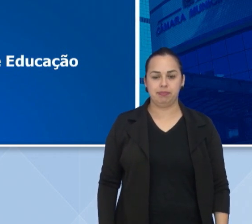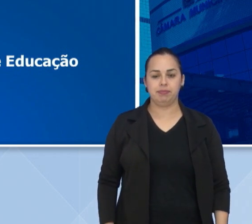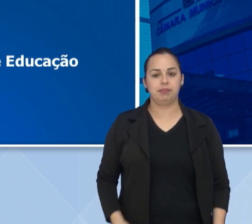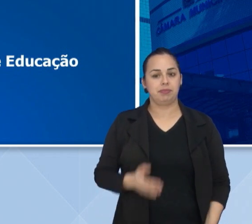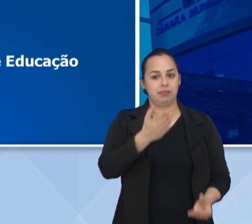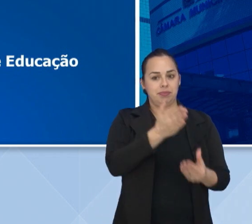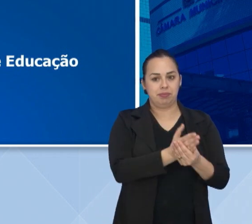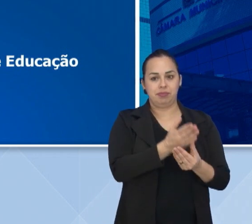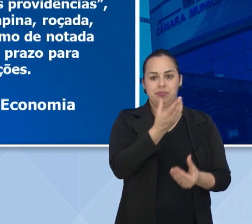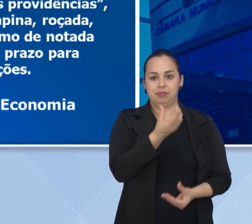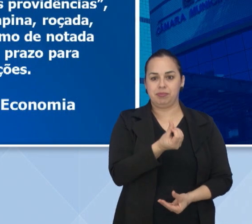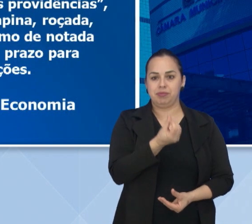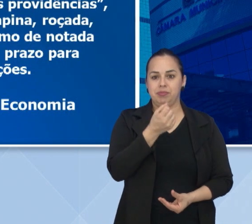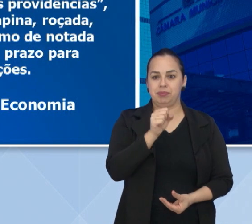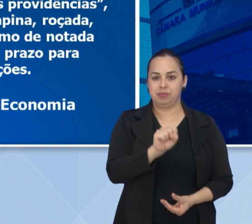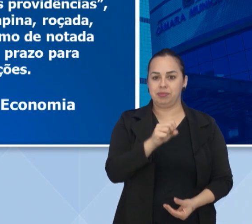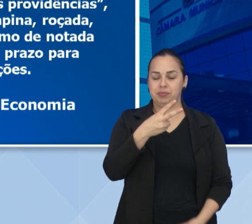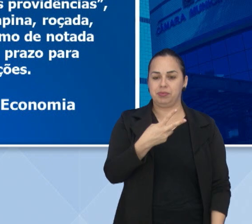Processo número